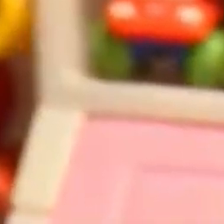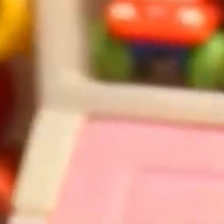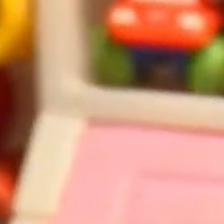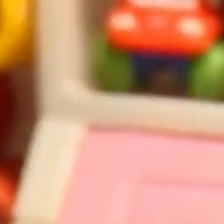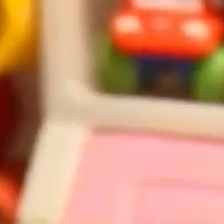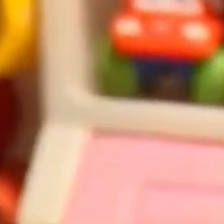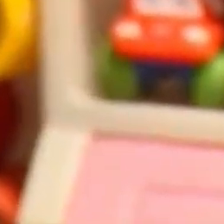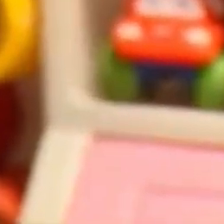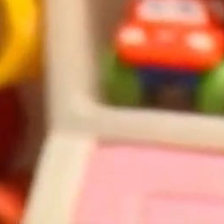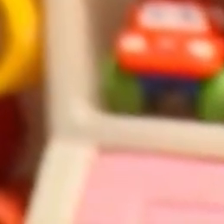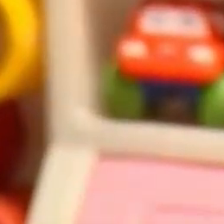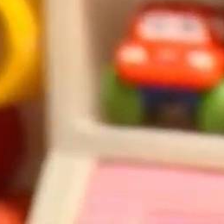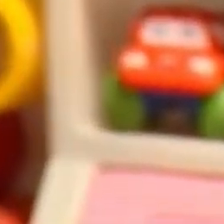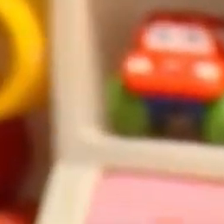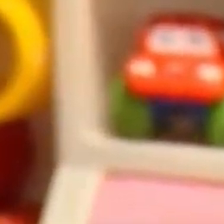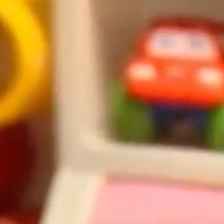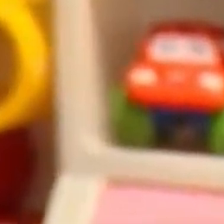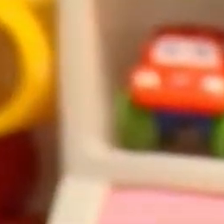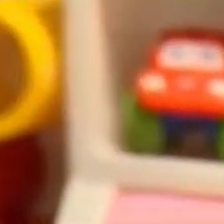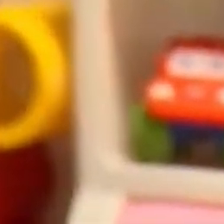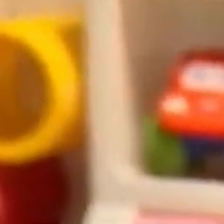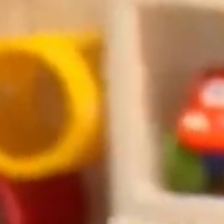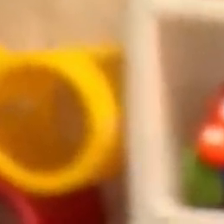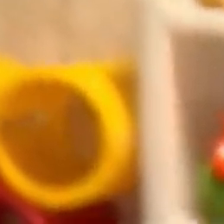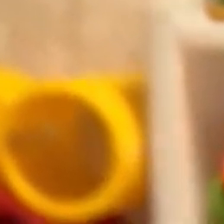Quando de repente ela despertou.